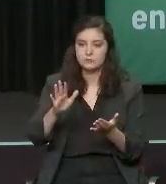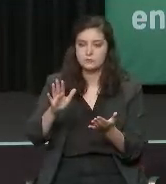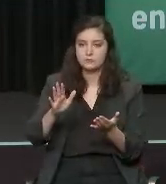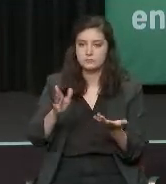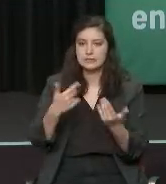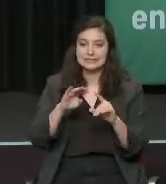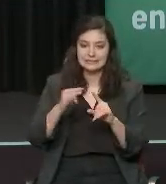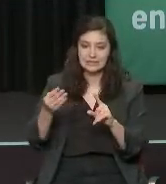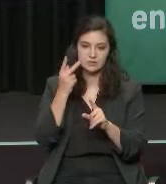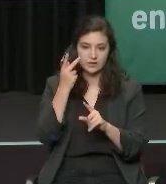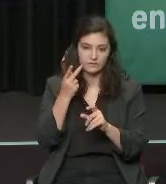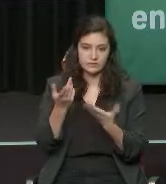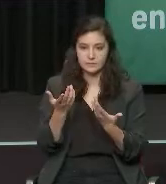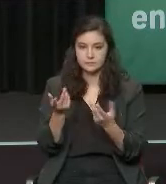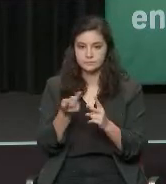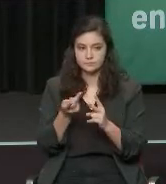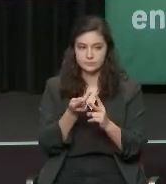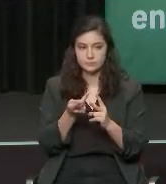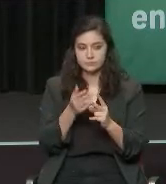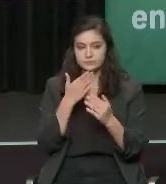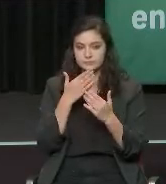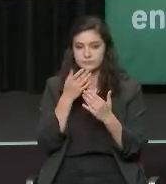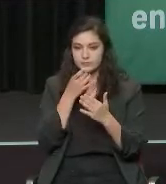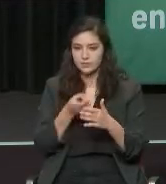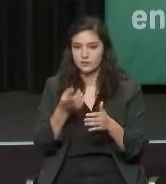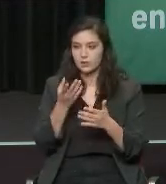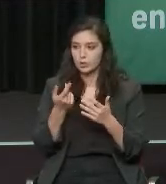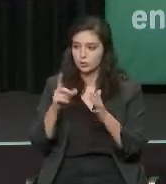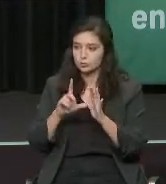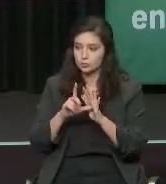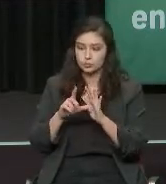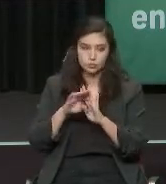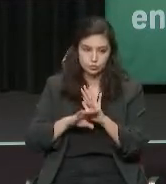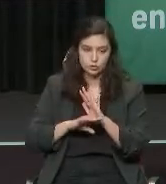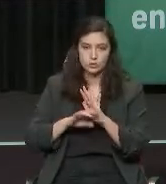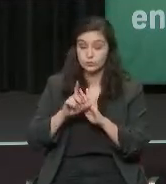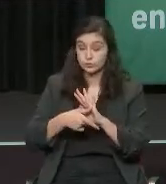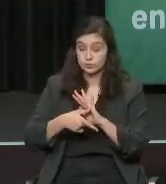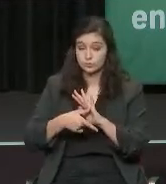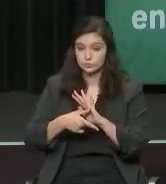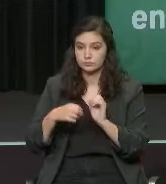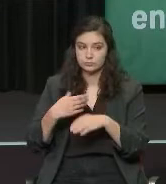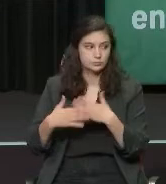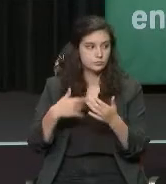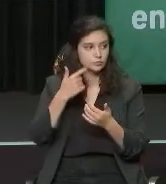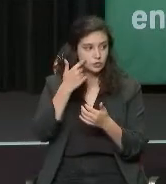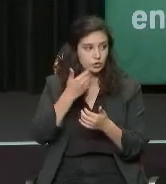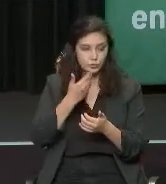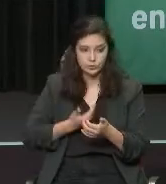vez à Ciência Viva e ao Espaço Português por nos terem proporcionado esta oportunidade